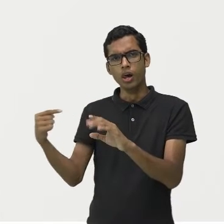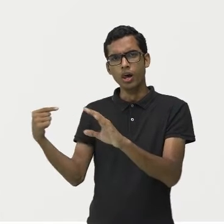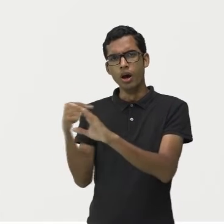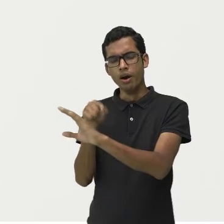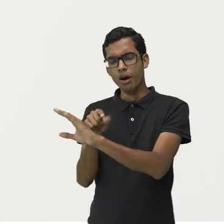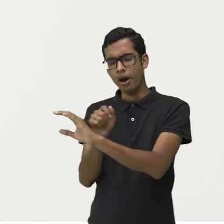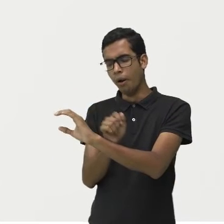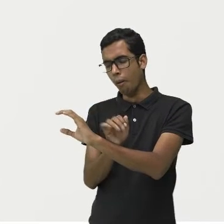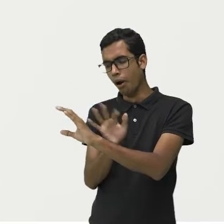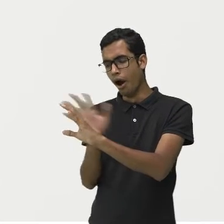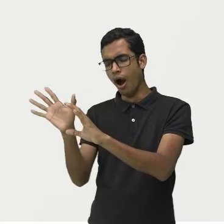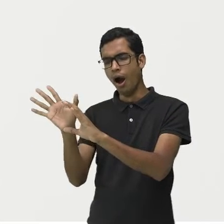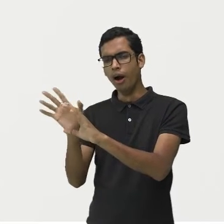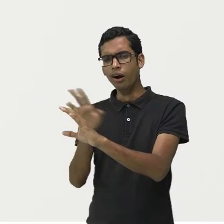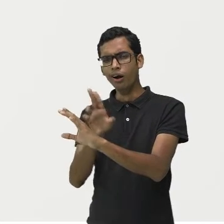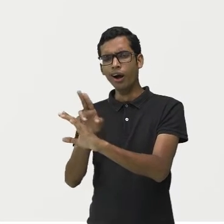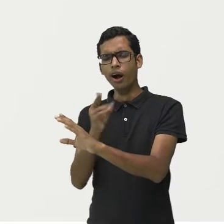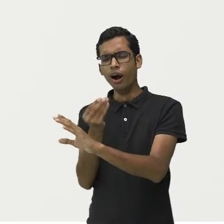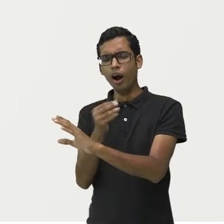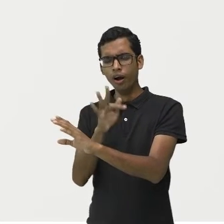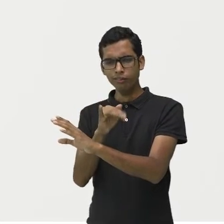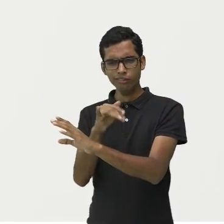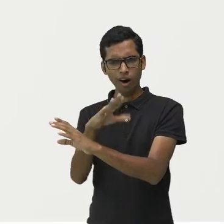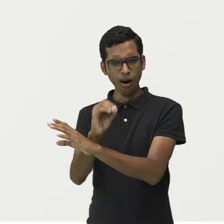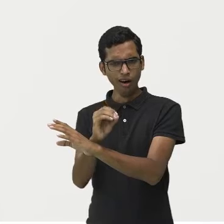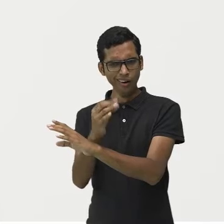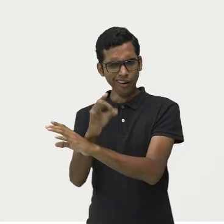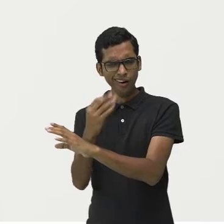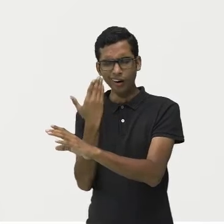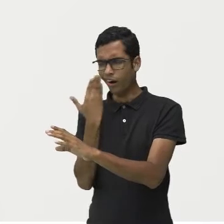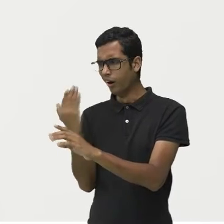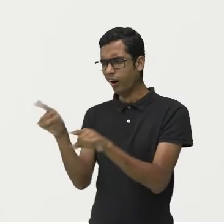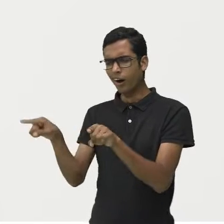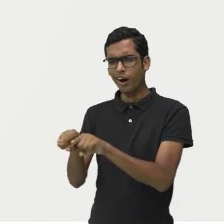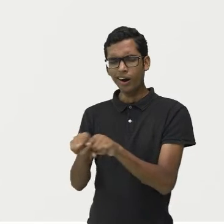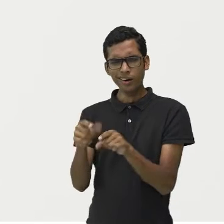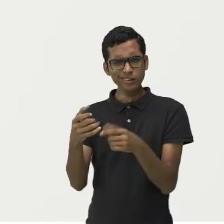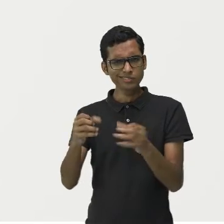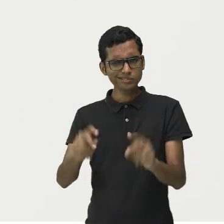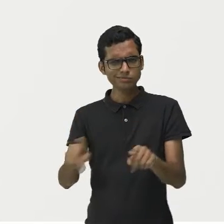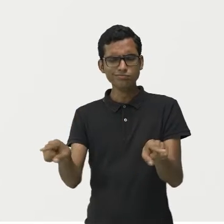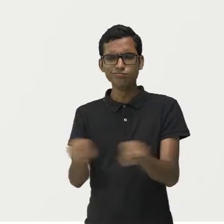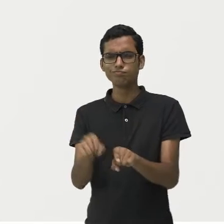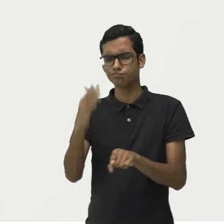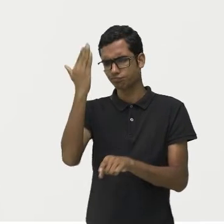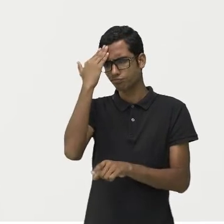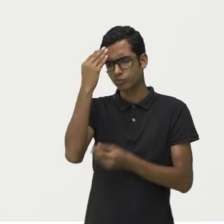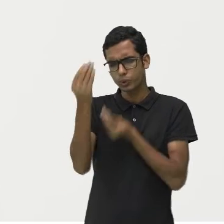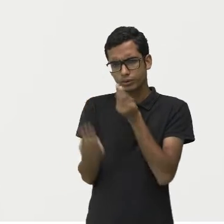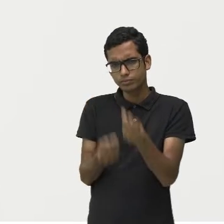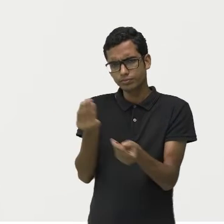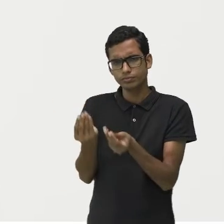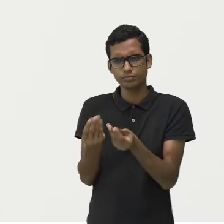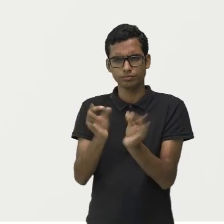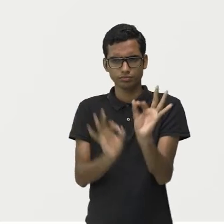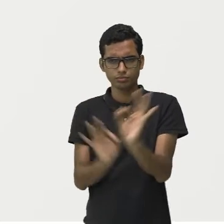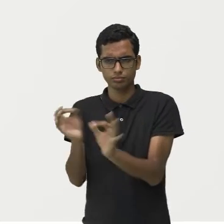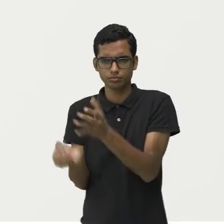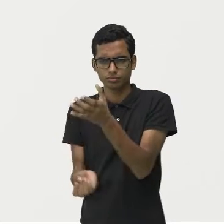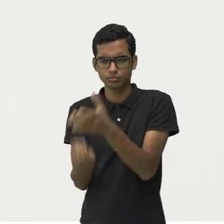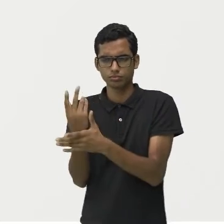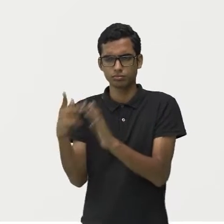é aquele ponto que a gente chama de foco. Muito bem, agora vamos saber como é que é formada